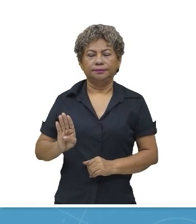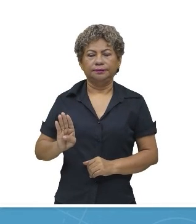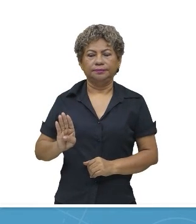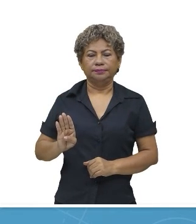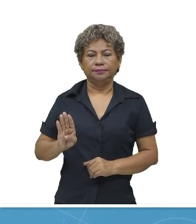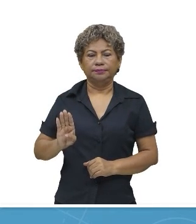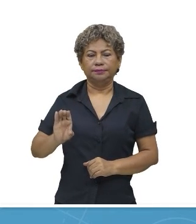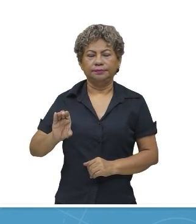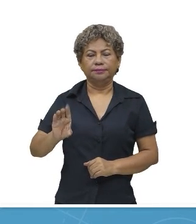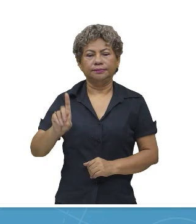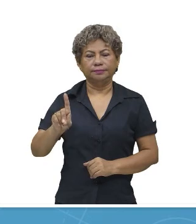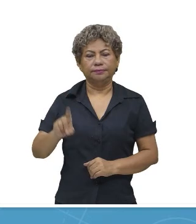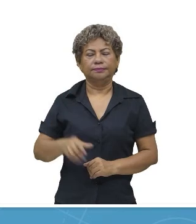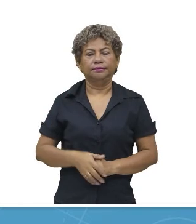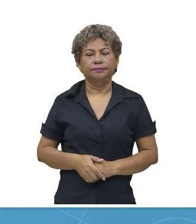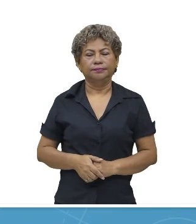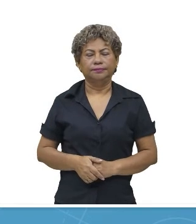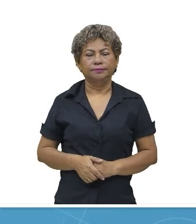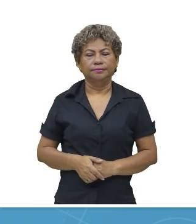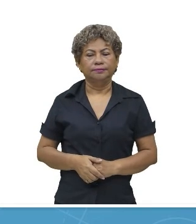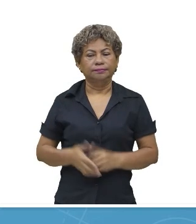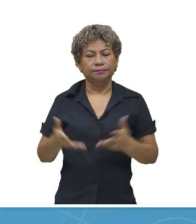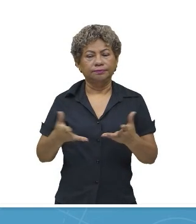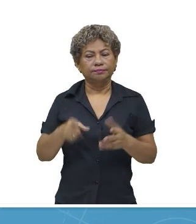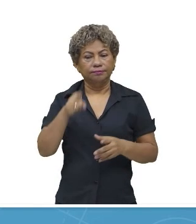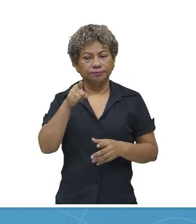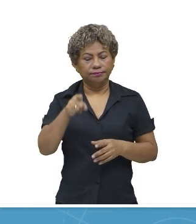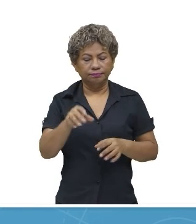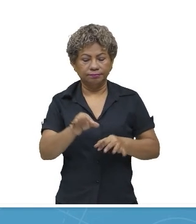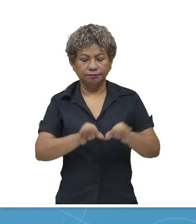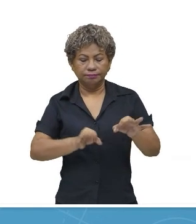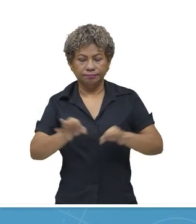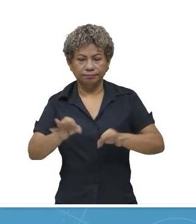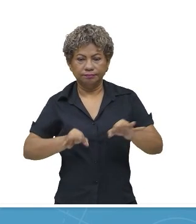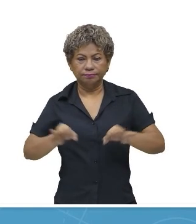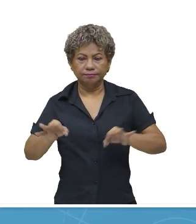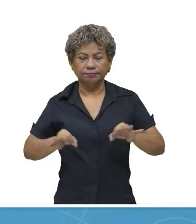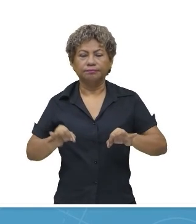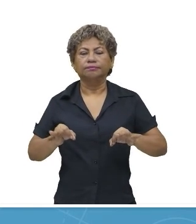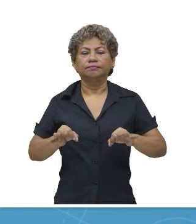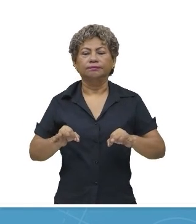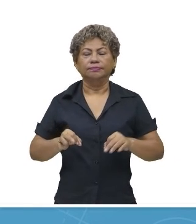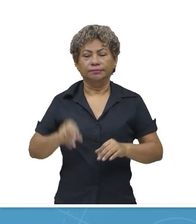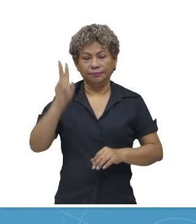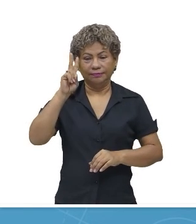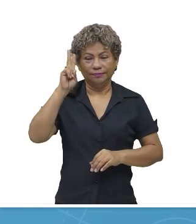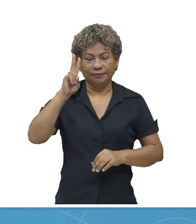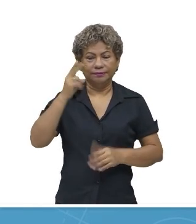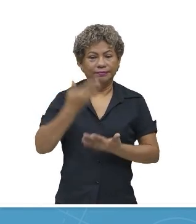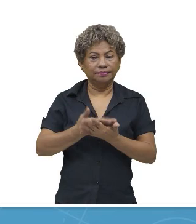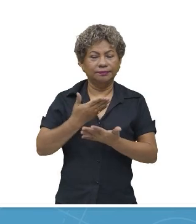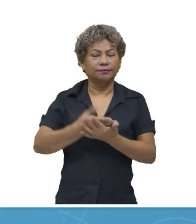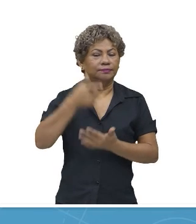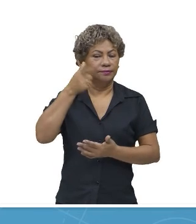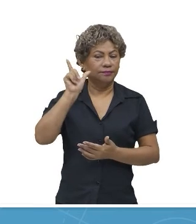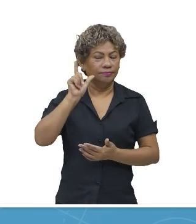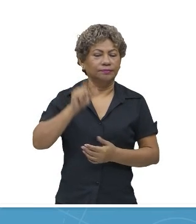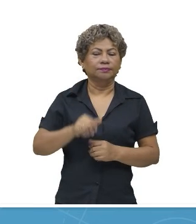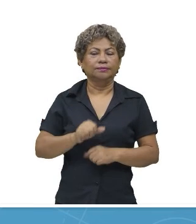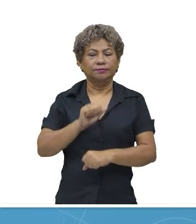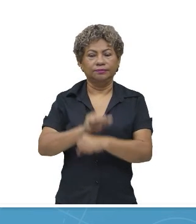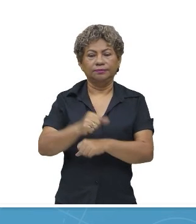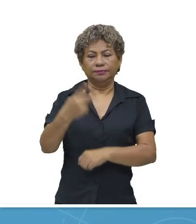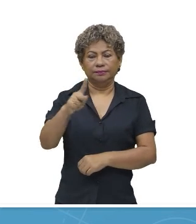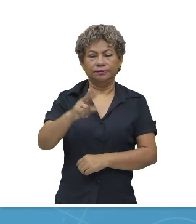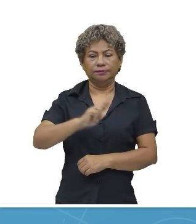elevado a menos 3. Aí a gente vai aplicar uma das propriedades que a gente aprendeu ontem. Vou deixar um tempinho para vocês, daqui a pouco a